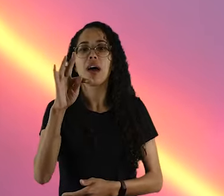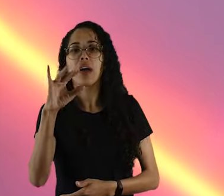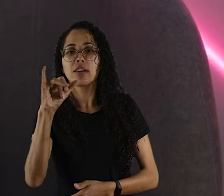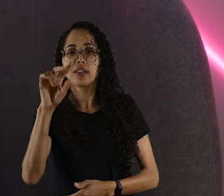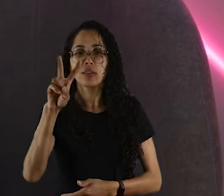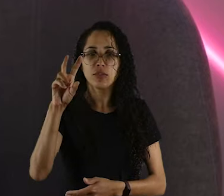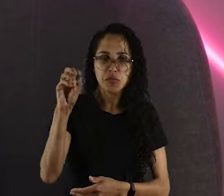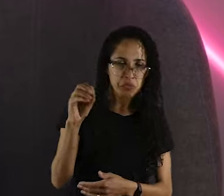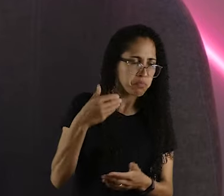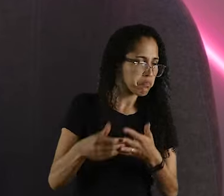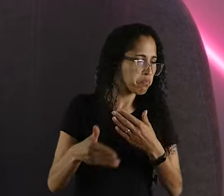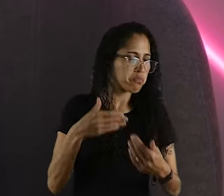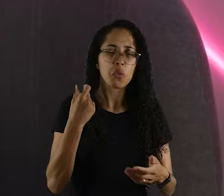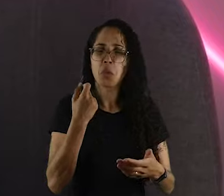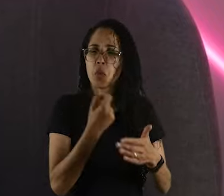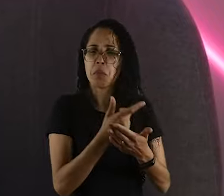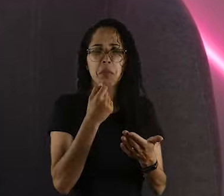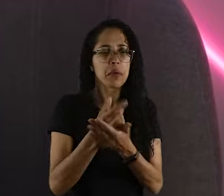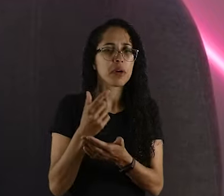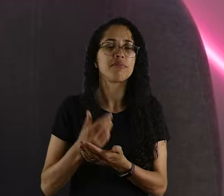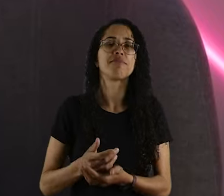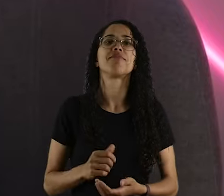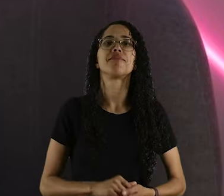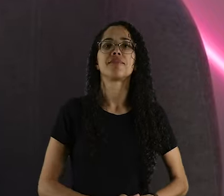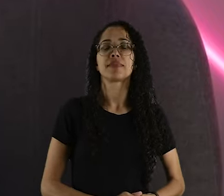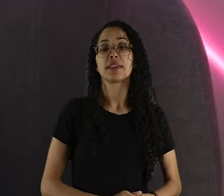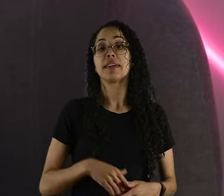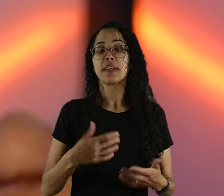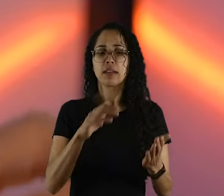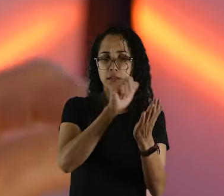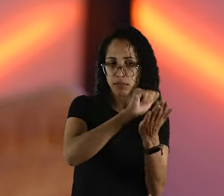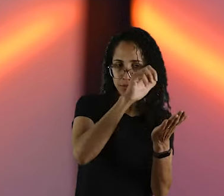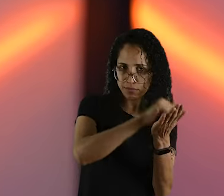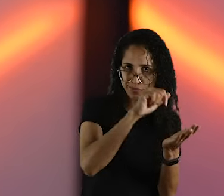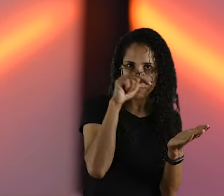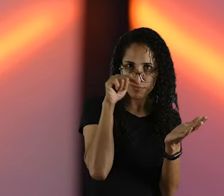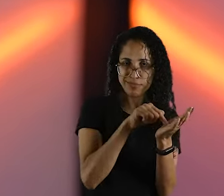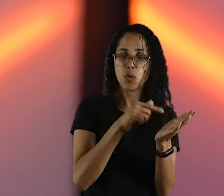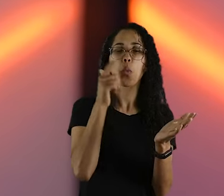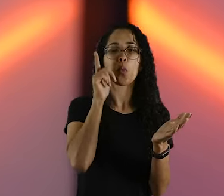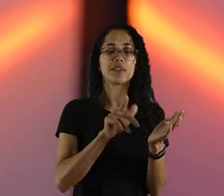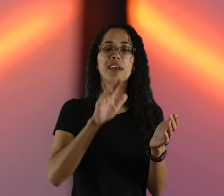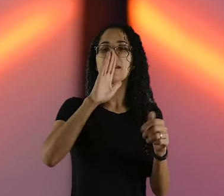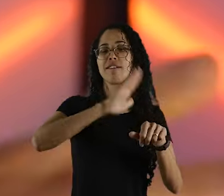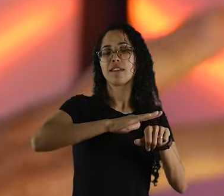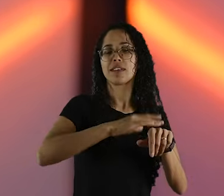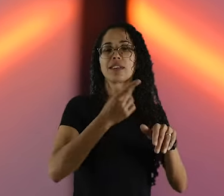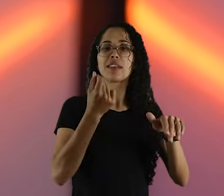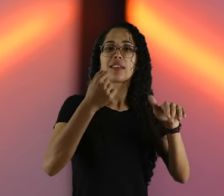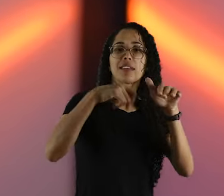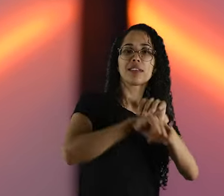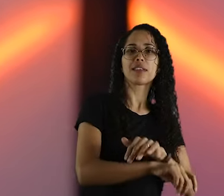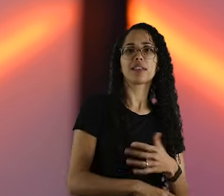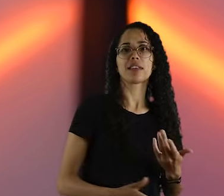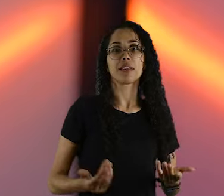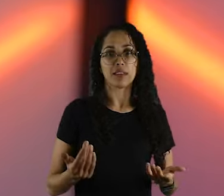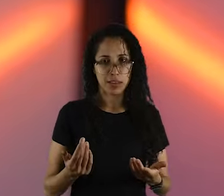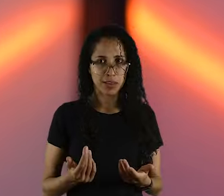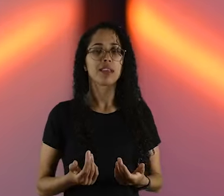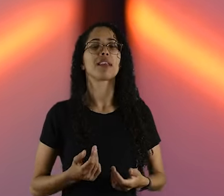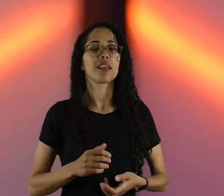o que quiser. E eu não vou mais em agência. Tudo eu resolvo mesmo no aplicativo, né? Cliquezinho do celular, você dá uma ordem de compra de